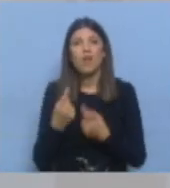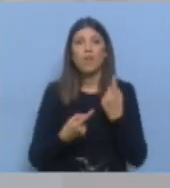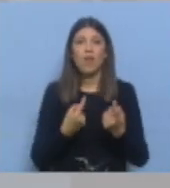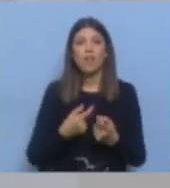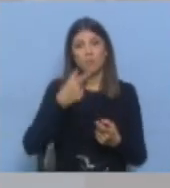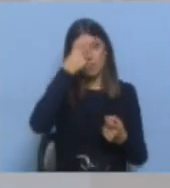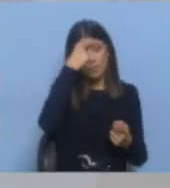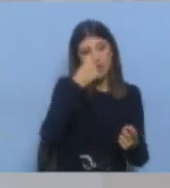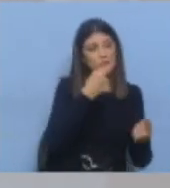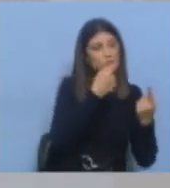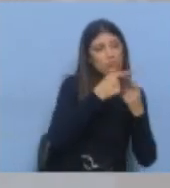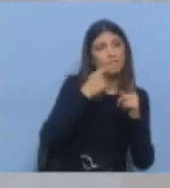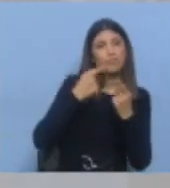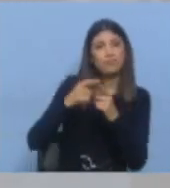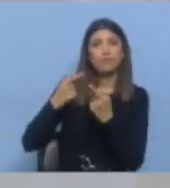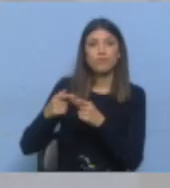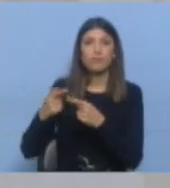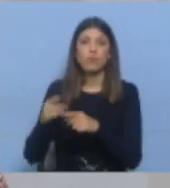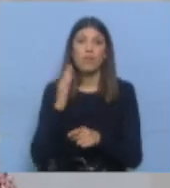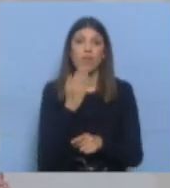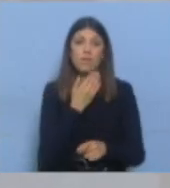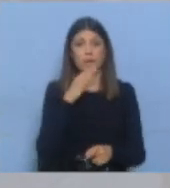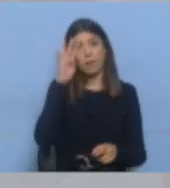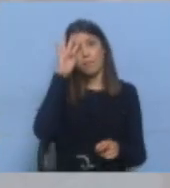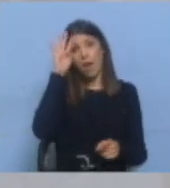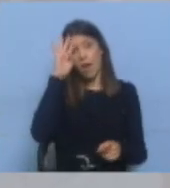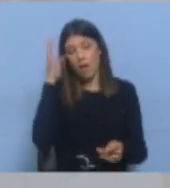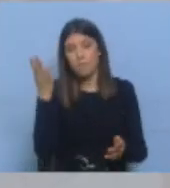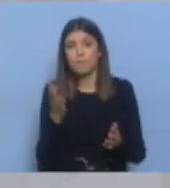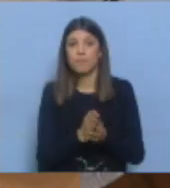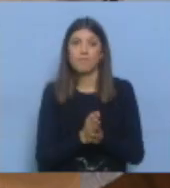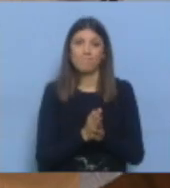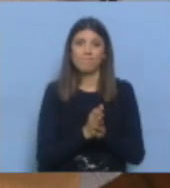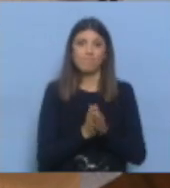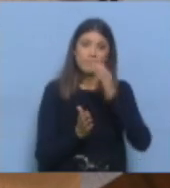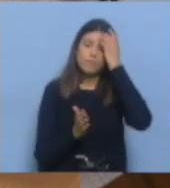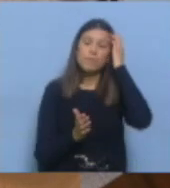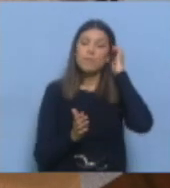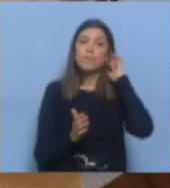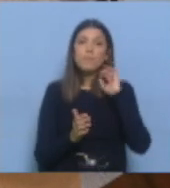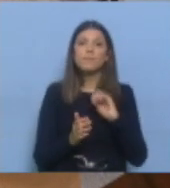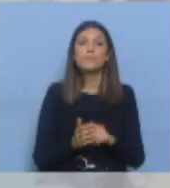comigo. Pronto, isso também não facilitou muito. Não é algo que efetivamente ajude muito.